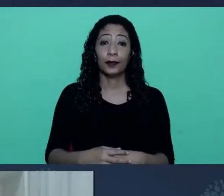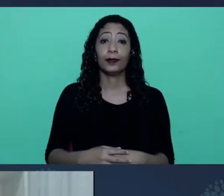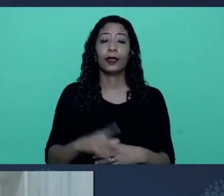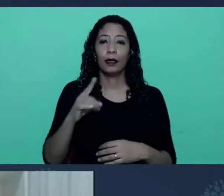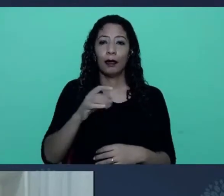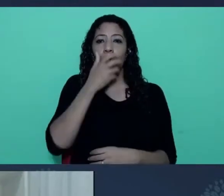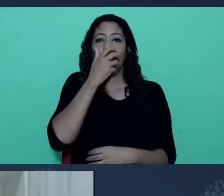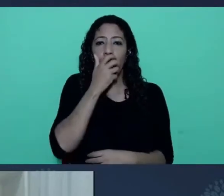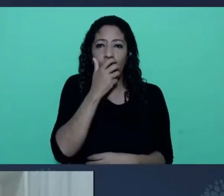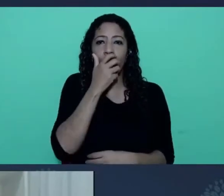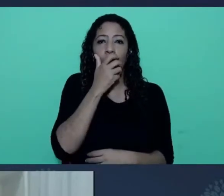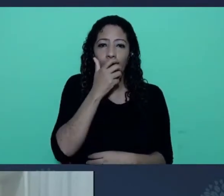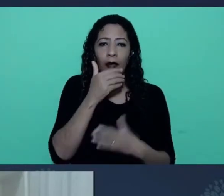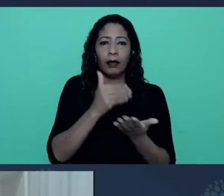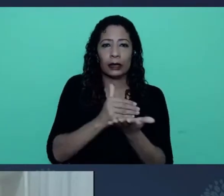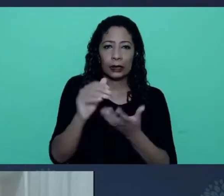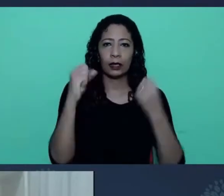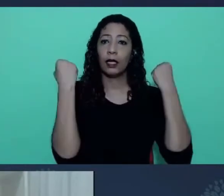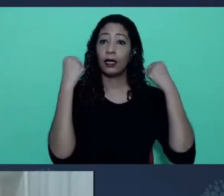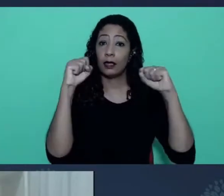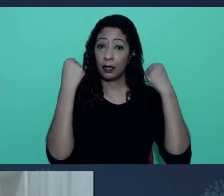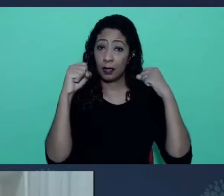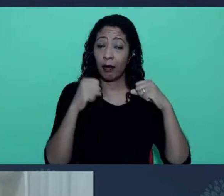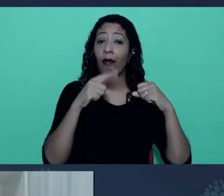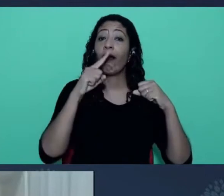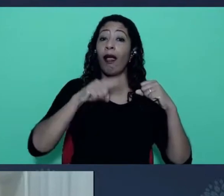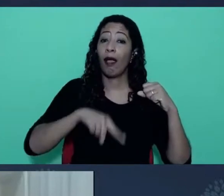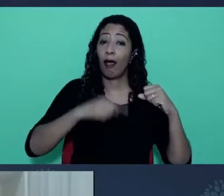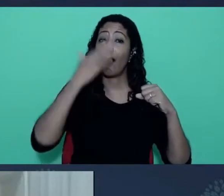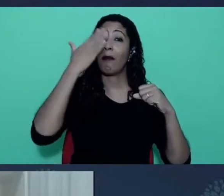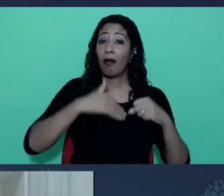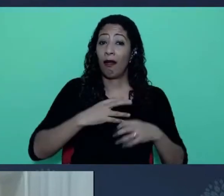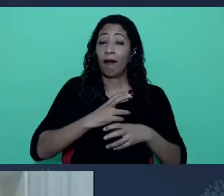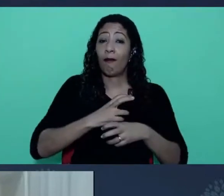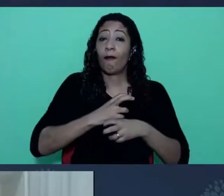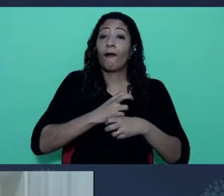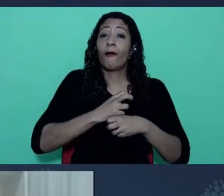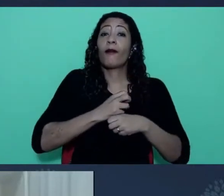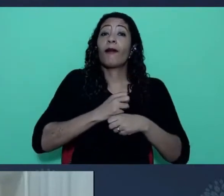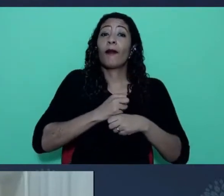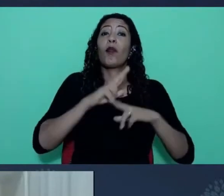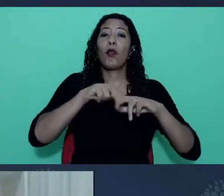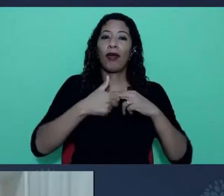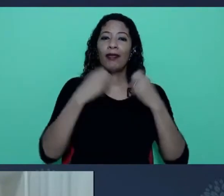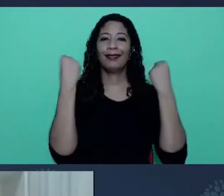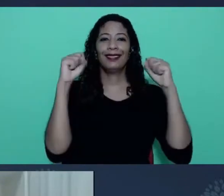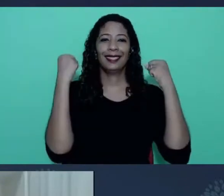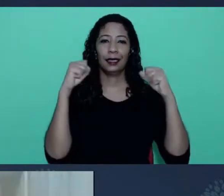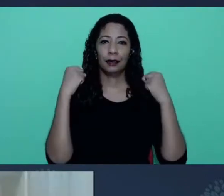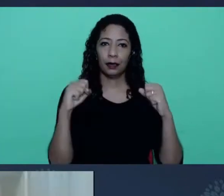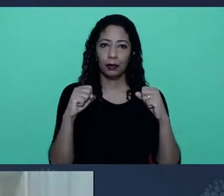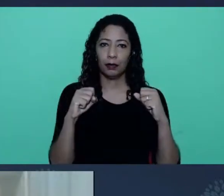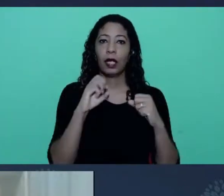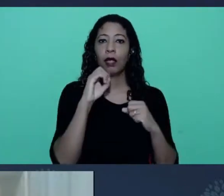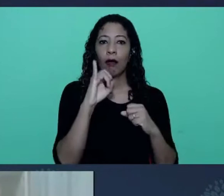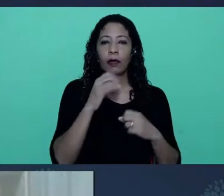tosse, quando você começa a fazer exercício, é muito indicativo do broncoespasmo induzido pelo exercício. Então, quando você